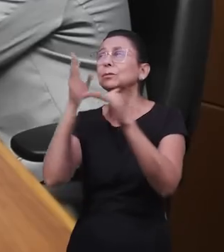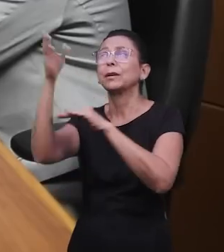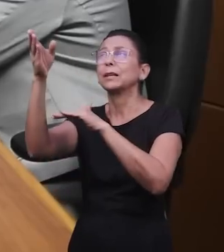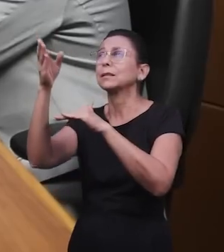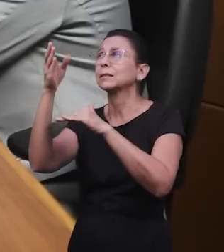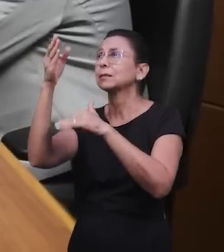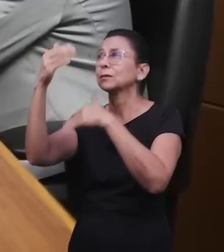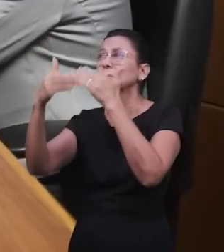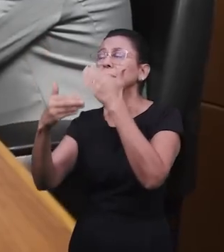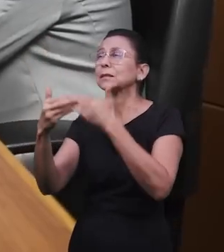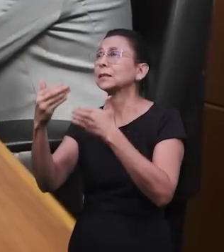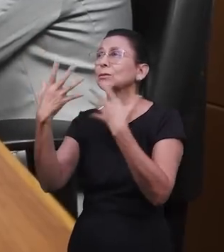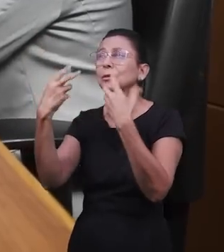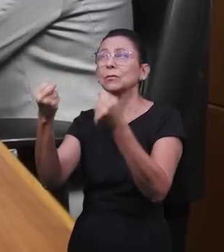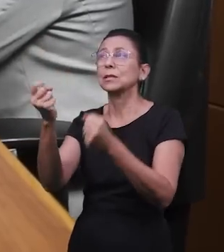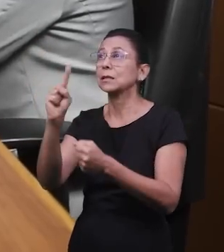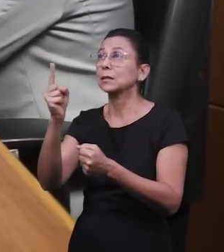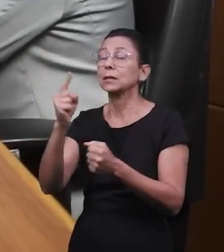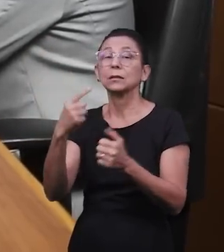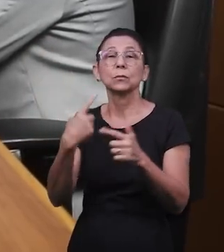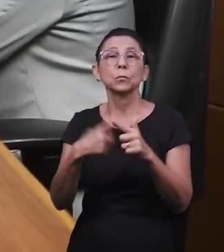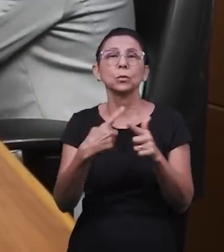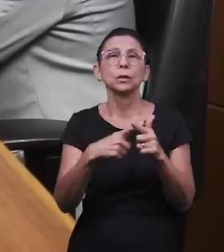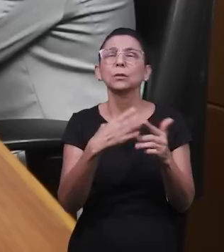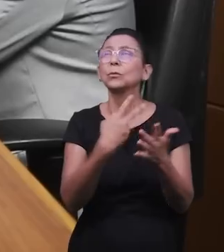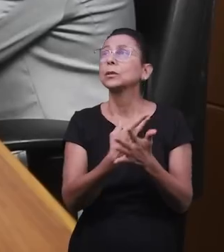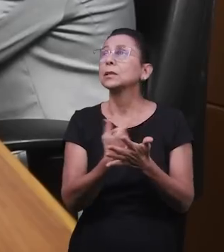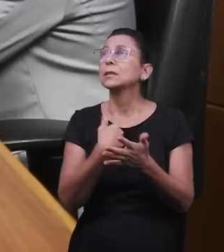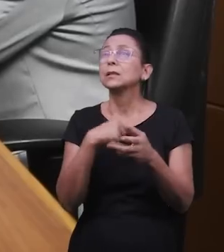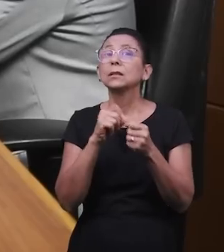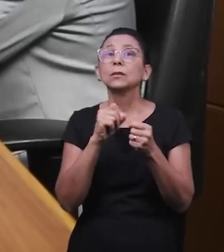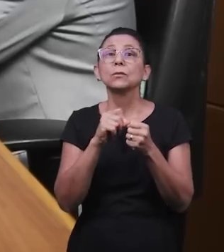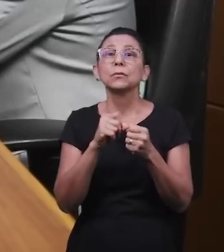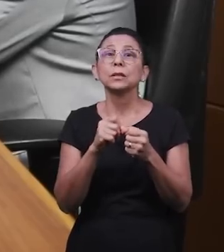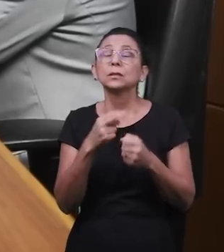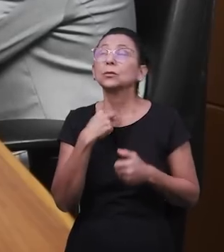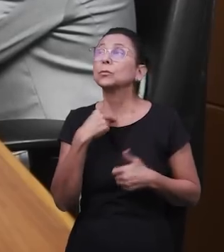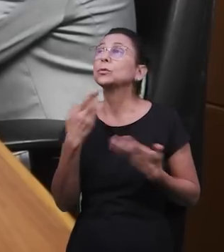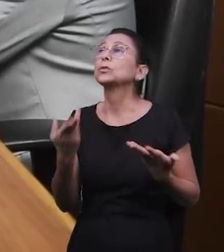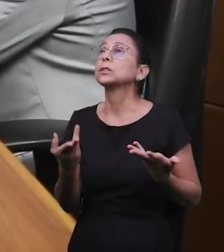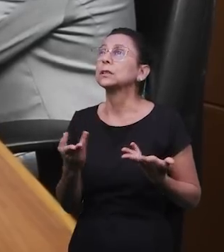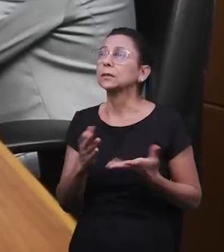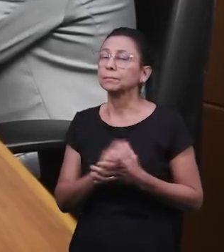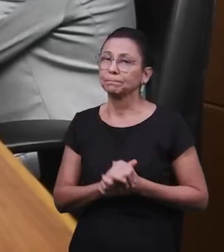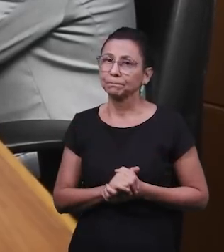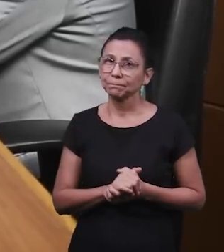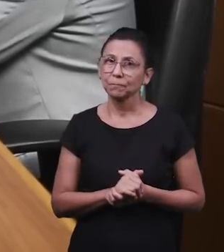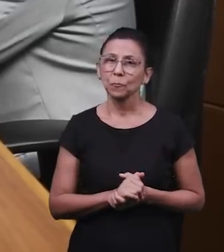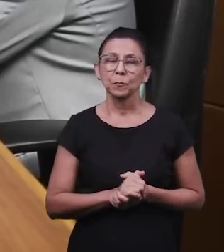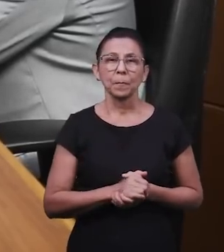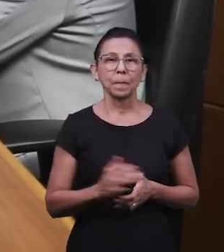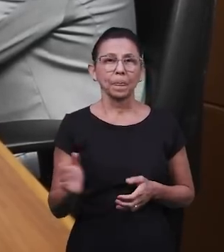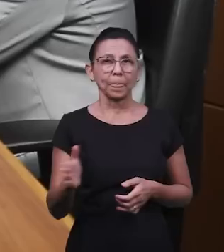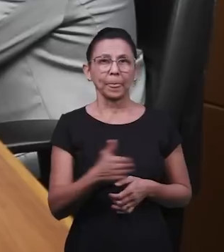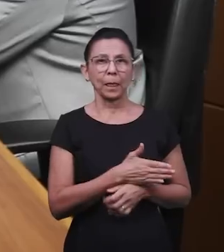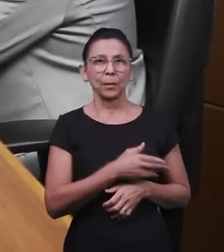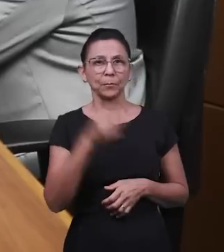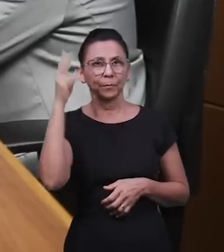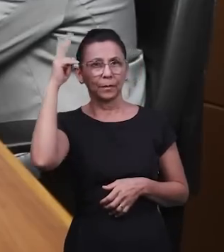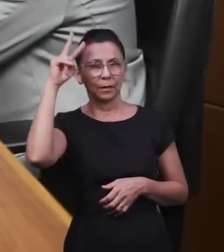O que aconteceu, o que, que eu fiz, que eu não podia ter feito, né? Eu lembro de um colega de trabalho que falava o